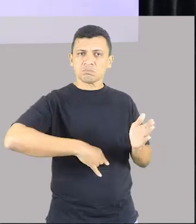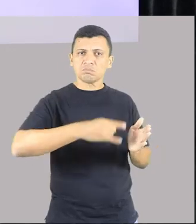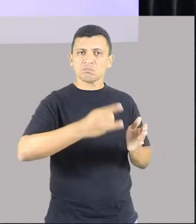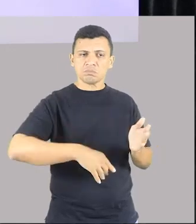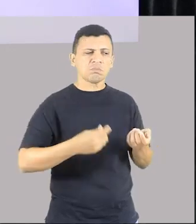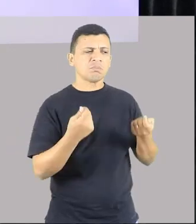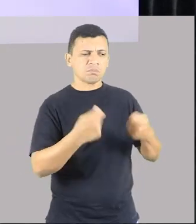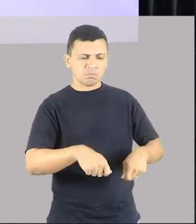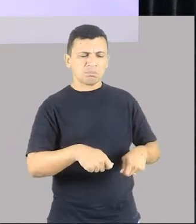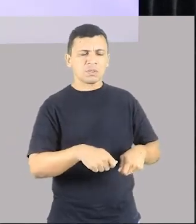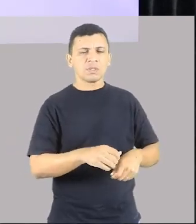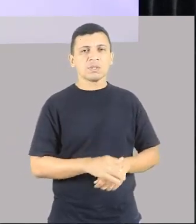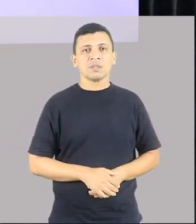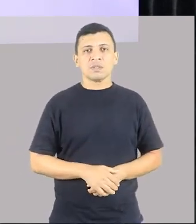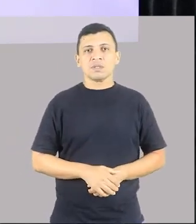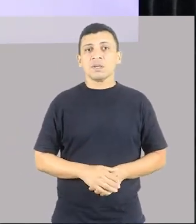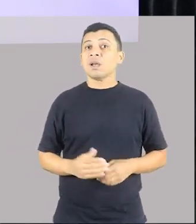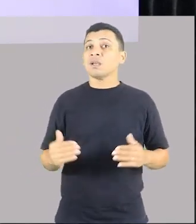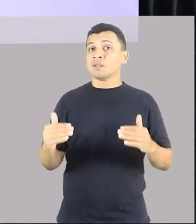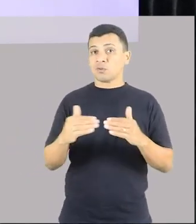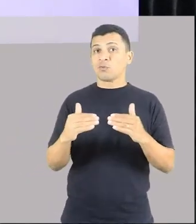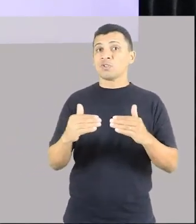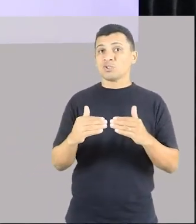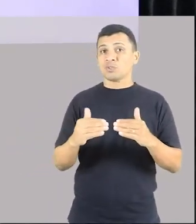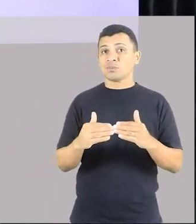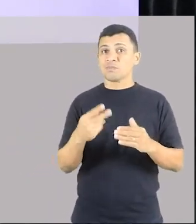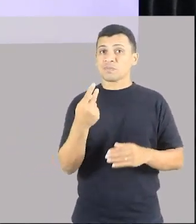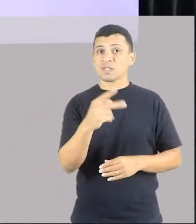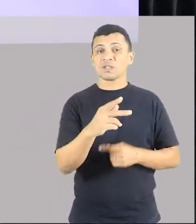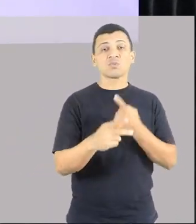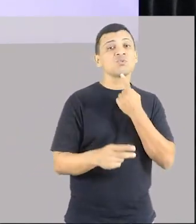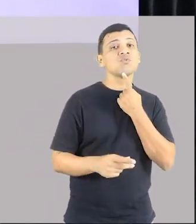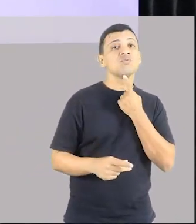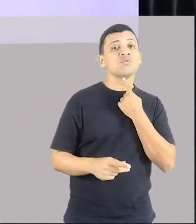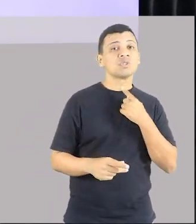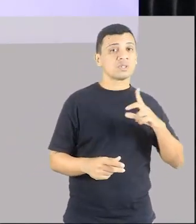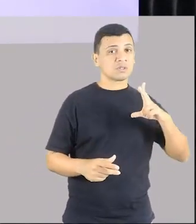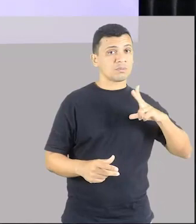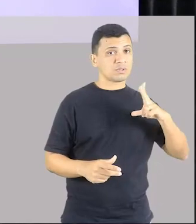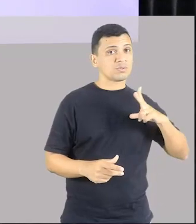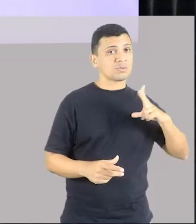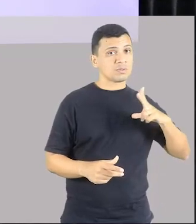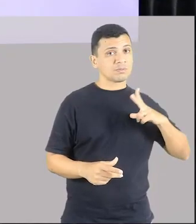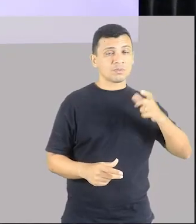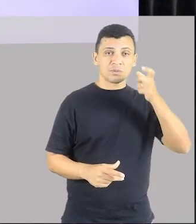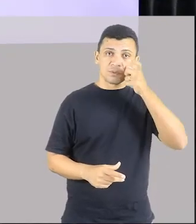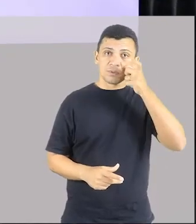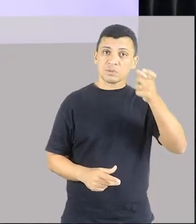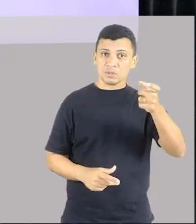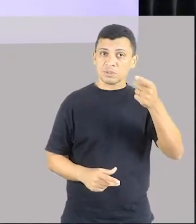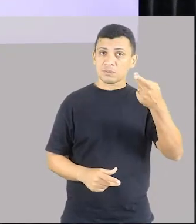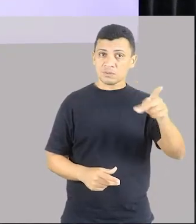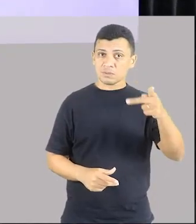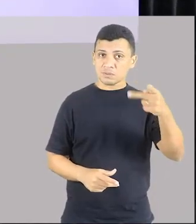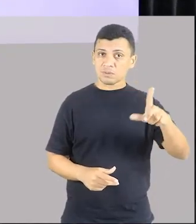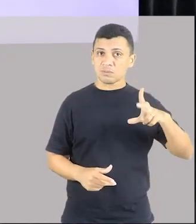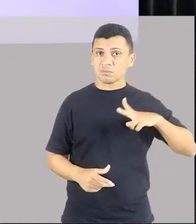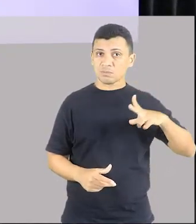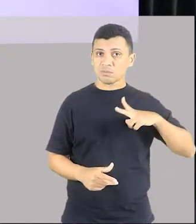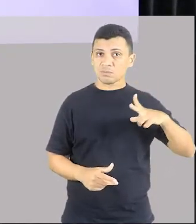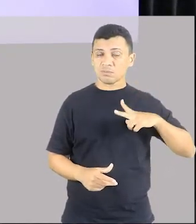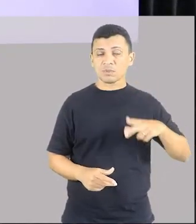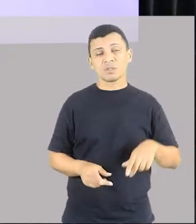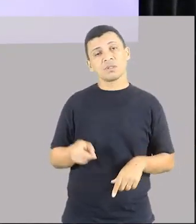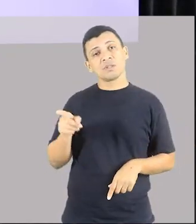ambiental. Nesse caso, está convergindo a sua vontade enquanto particular, que tem interesse particular em ter essa